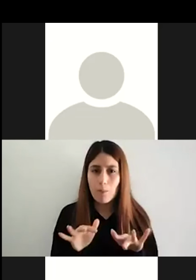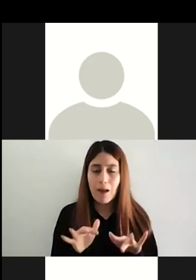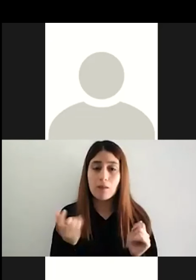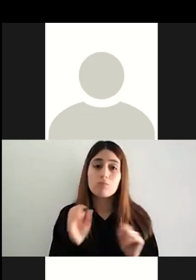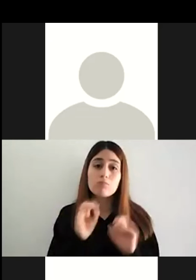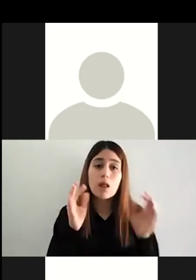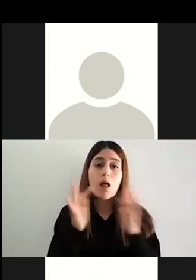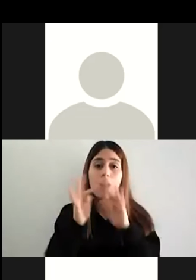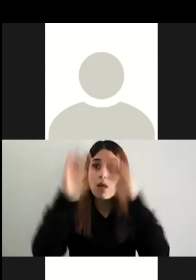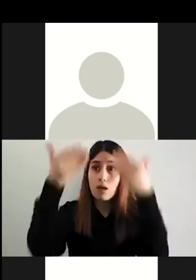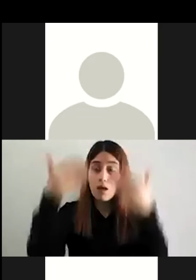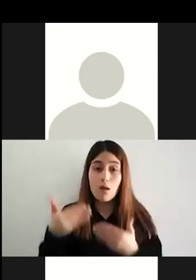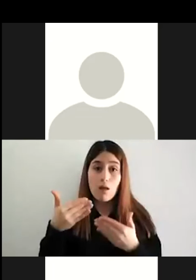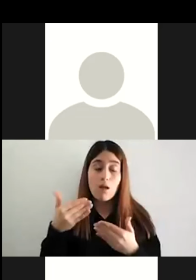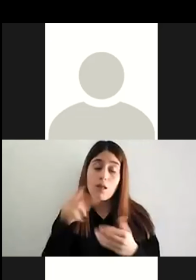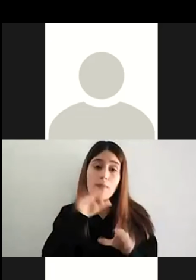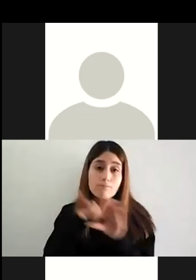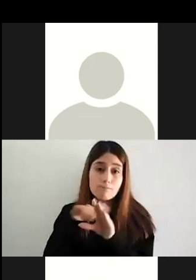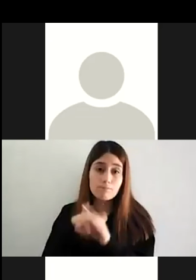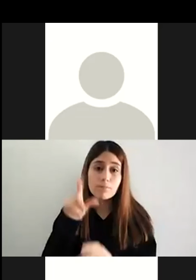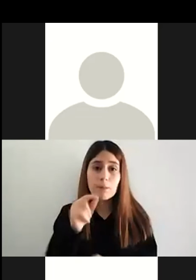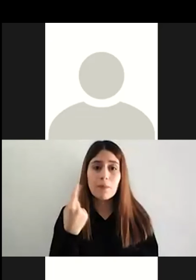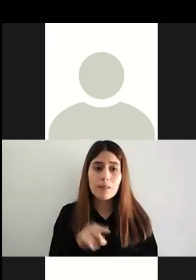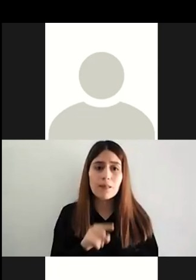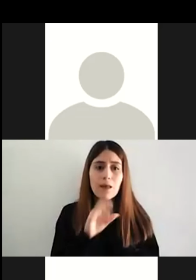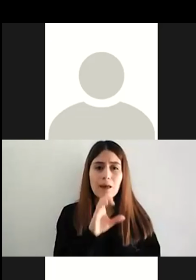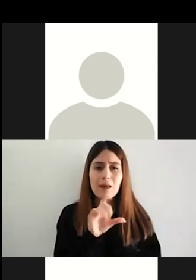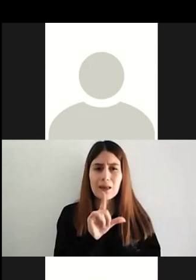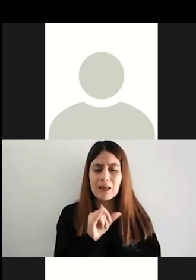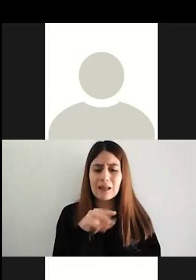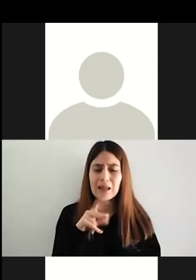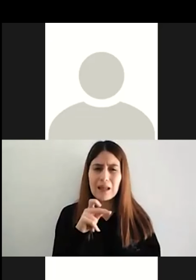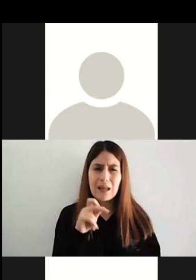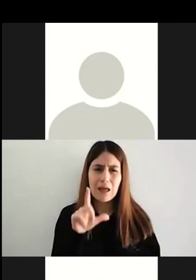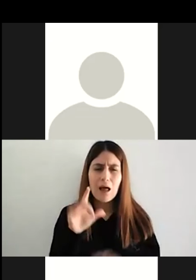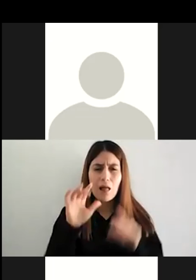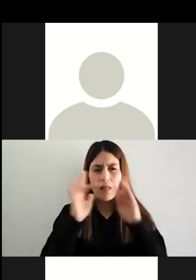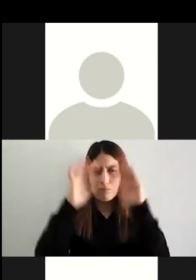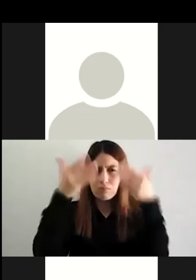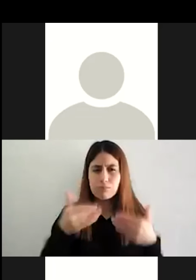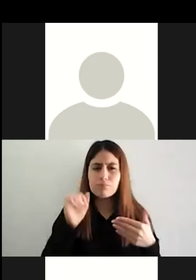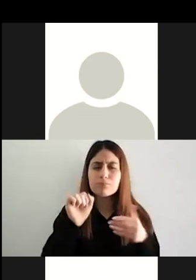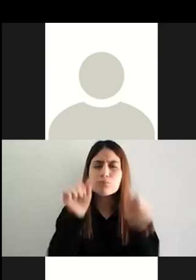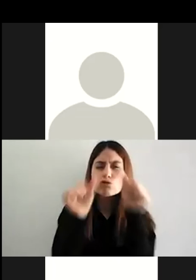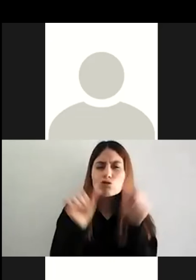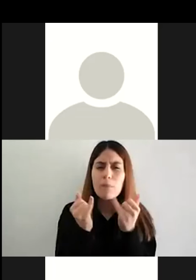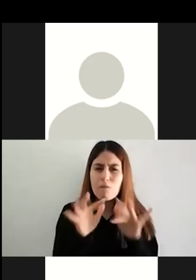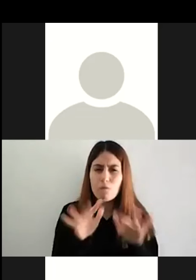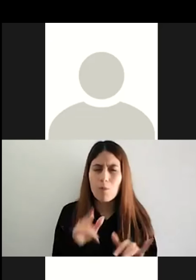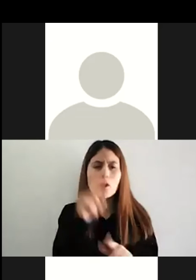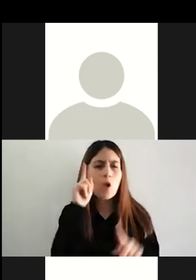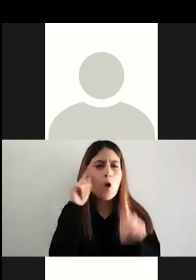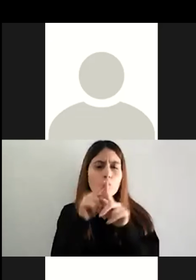plataforma colaborativa, existe o Clinical Patient Management System, que é um sistema informático que permite que os